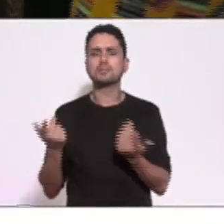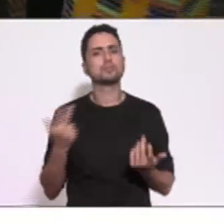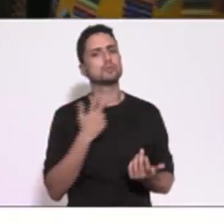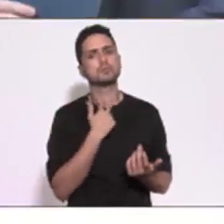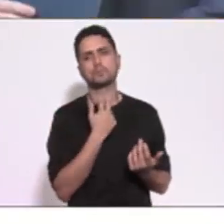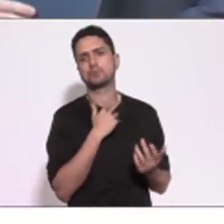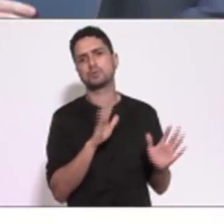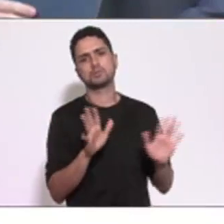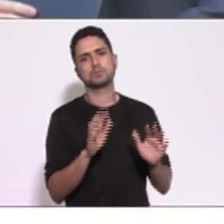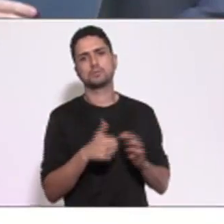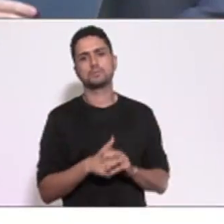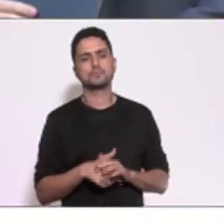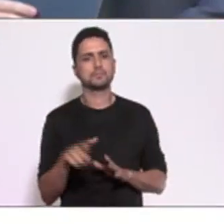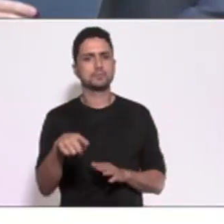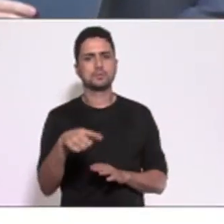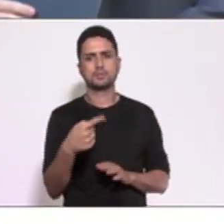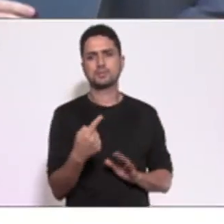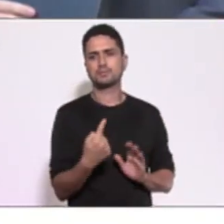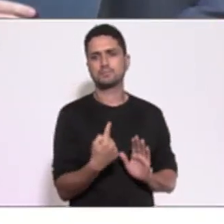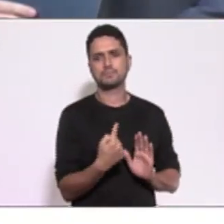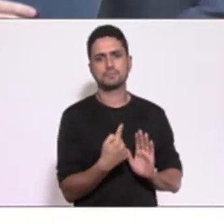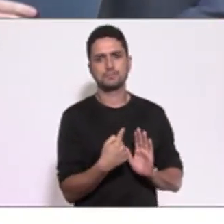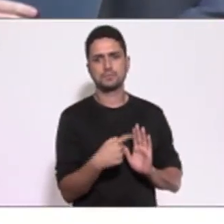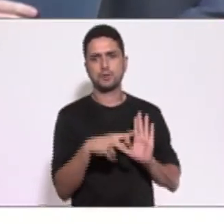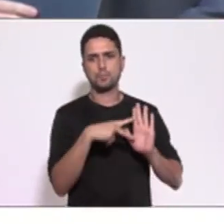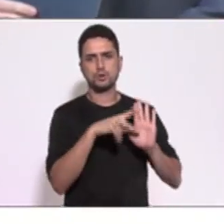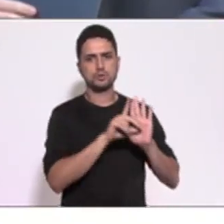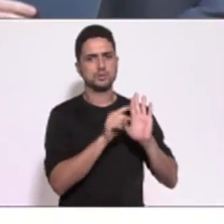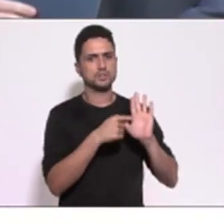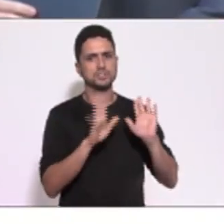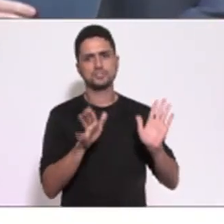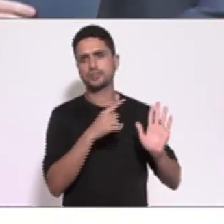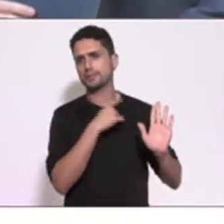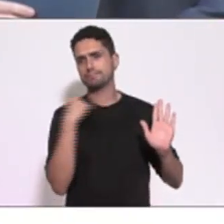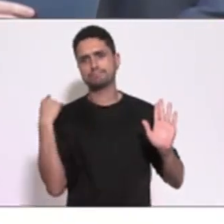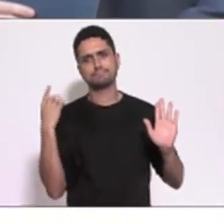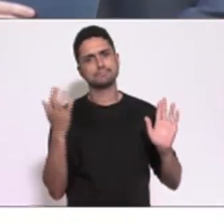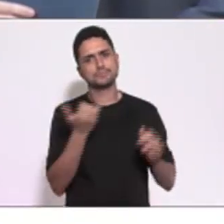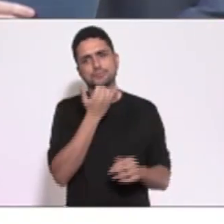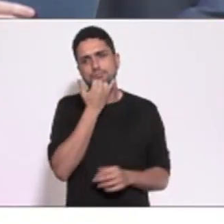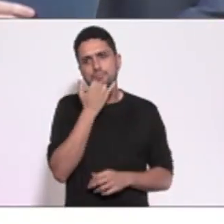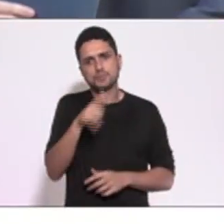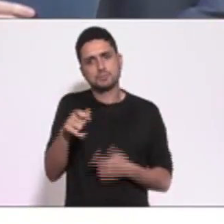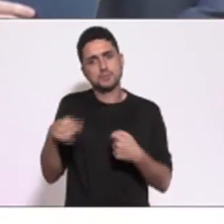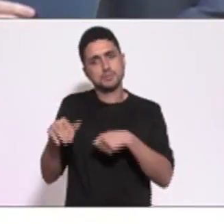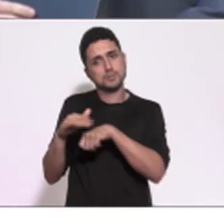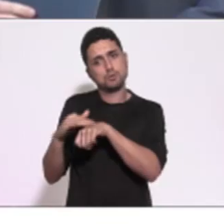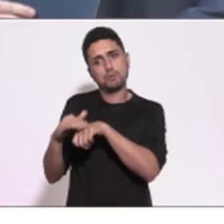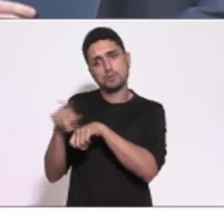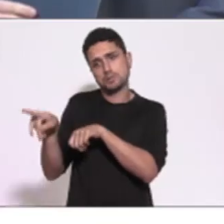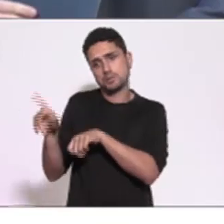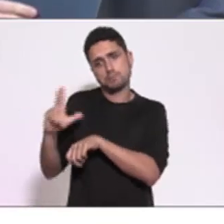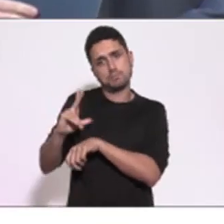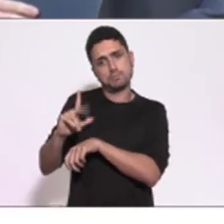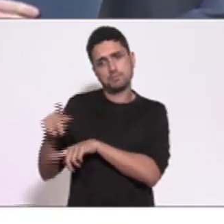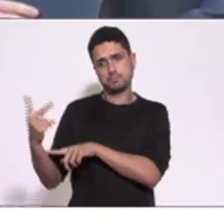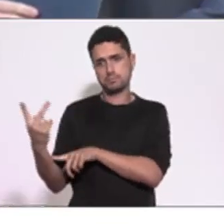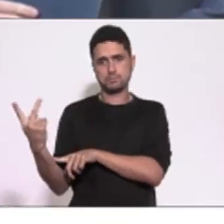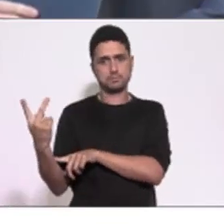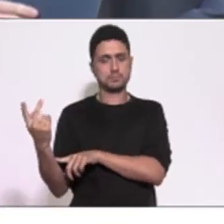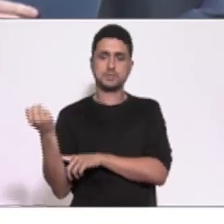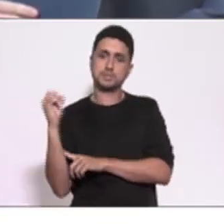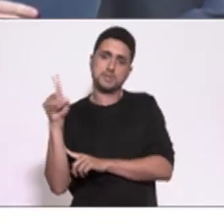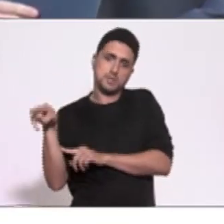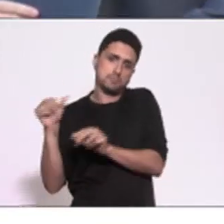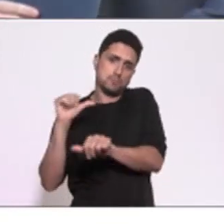olha só, essa matéria está vencida. Vossa Excelência tem que ter um entendimento com o líder do governo. Até o final da pauta a gente pode, se ele mudar o